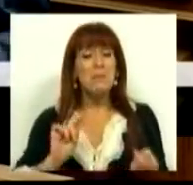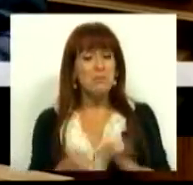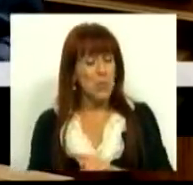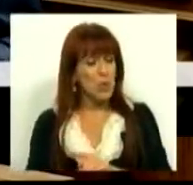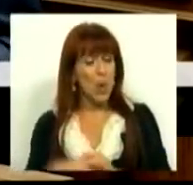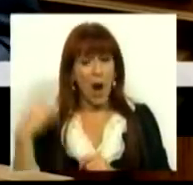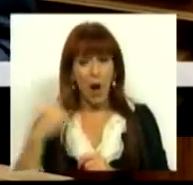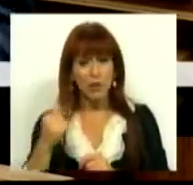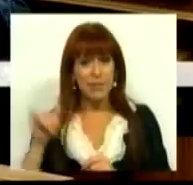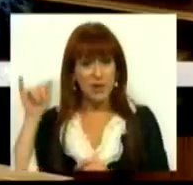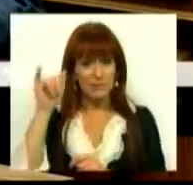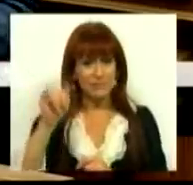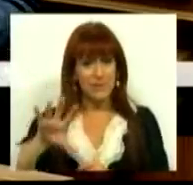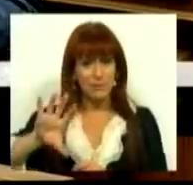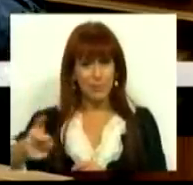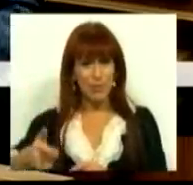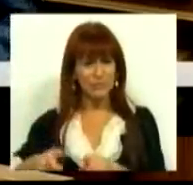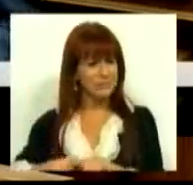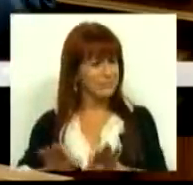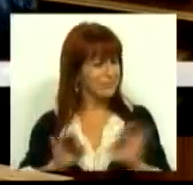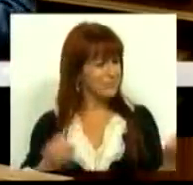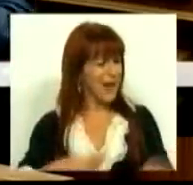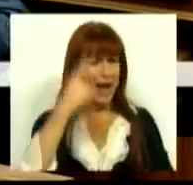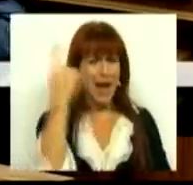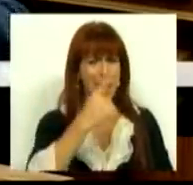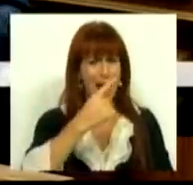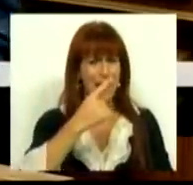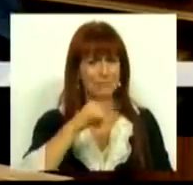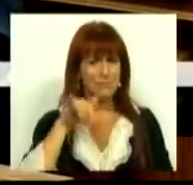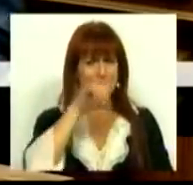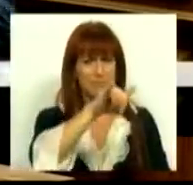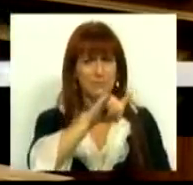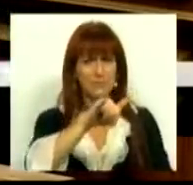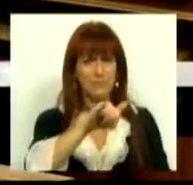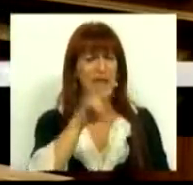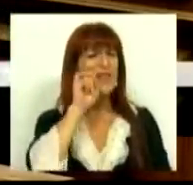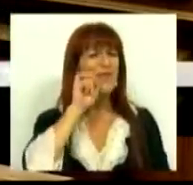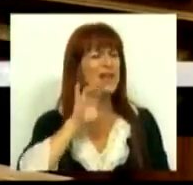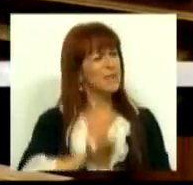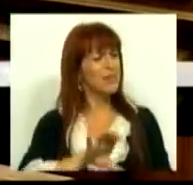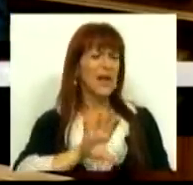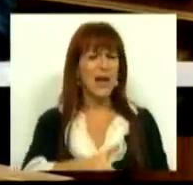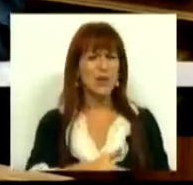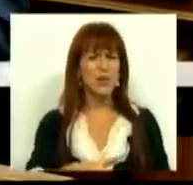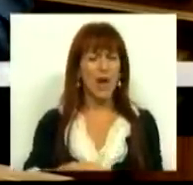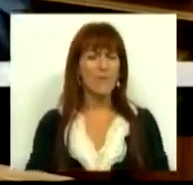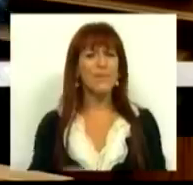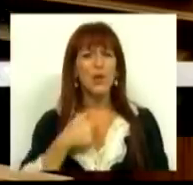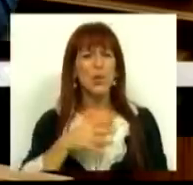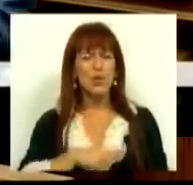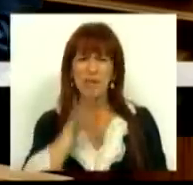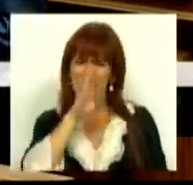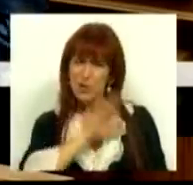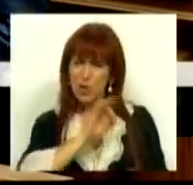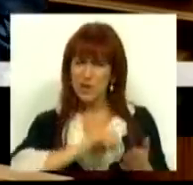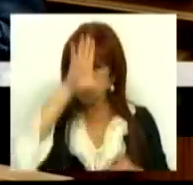a Autoridade Aeronáutica Nacional para a Autoridade Aeronáutica de Defesa Nacional. Eu gostaria, se o